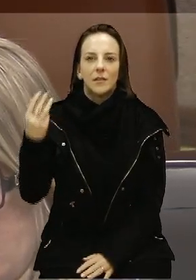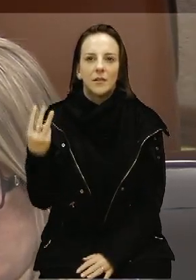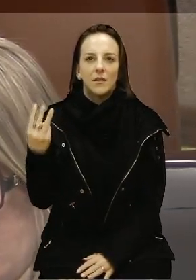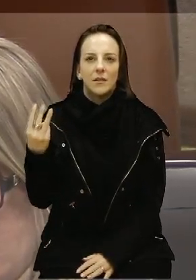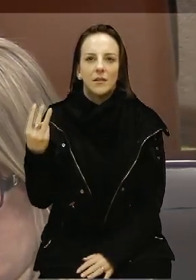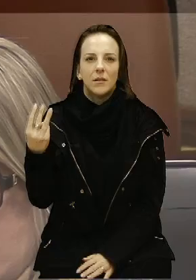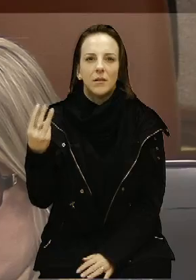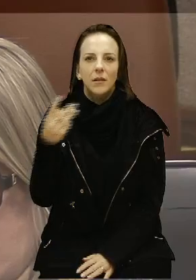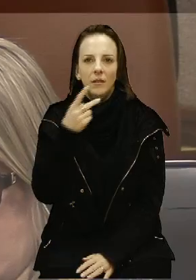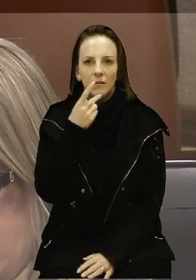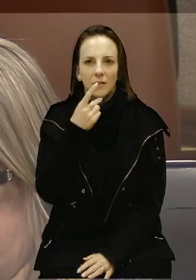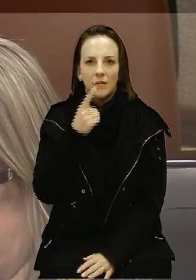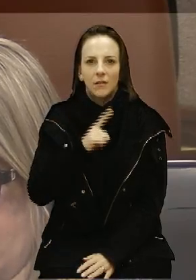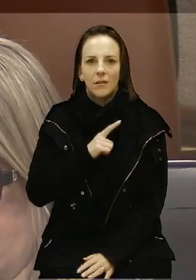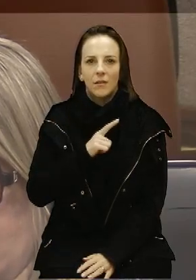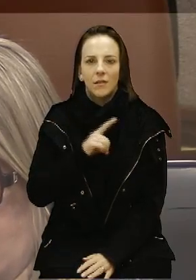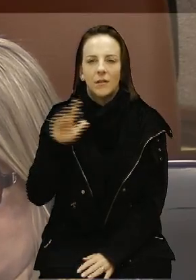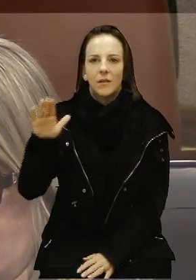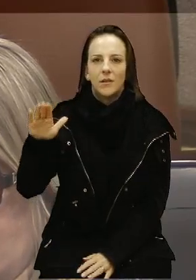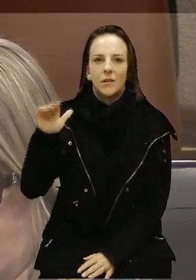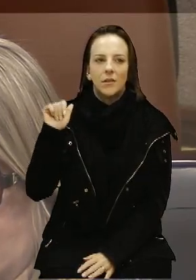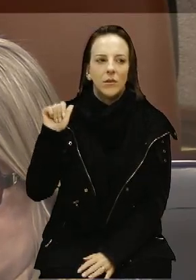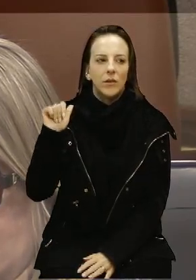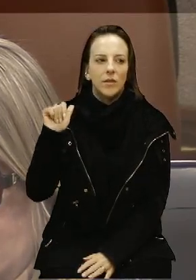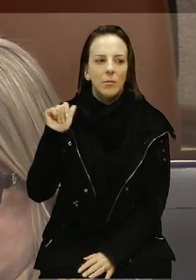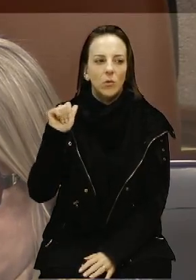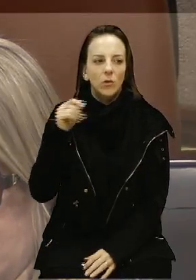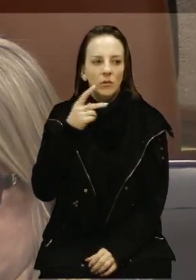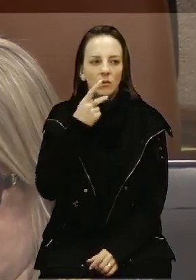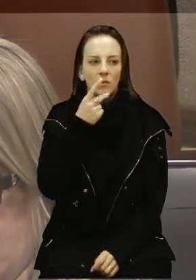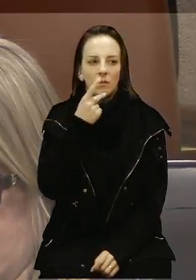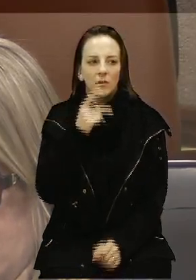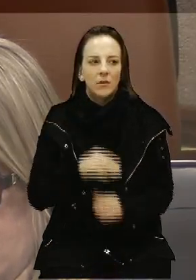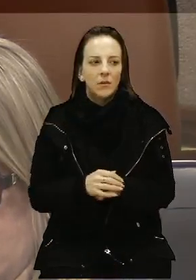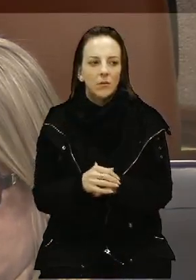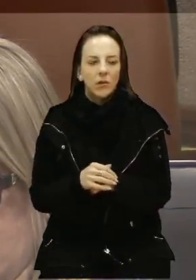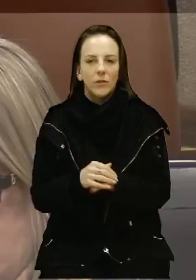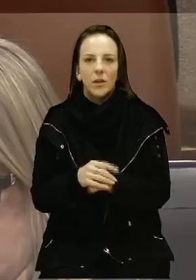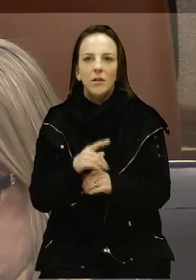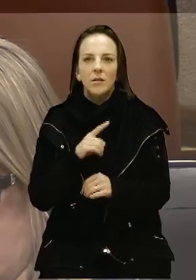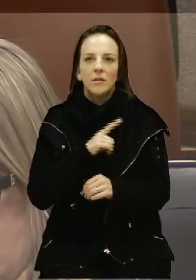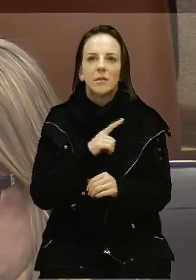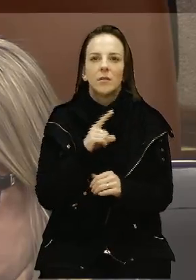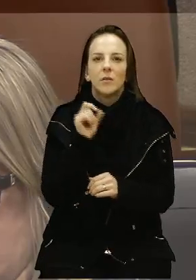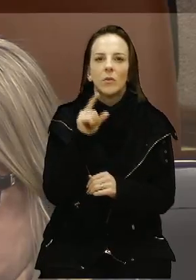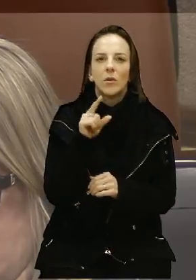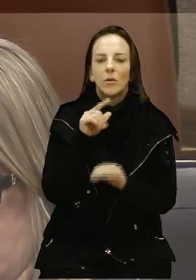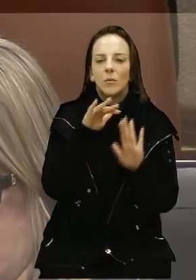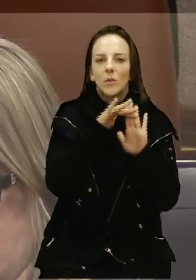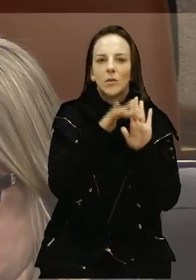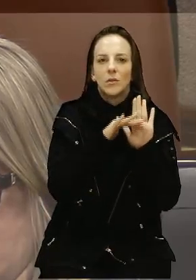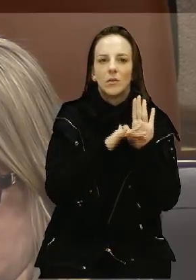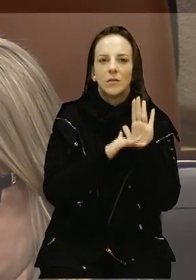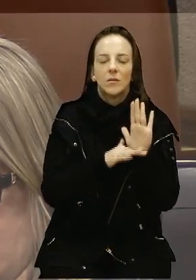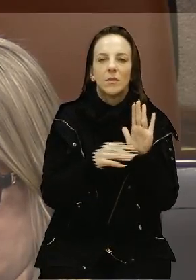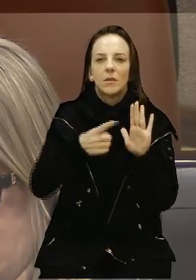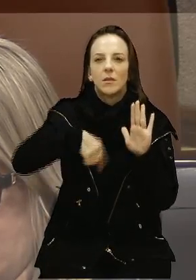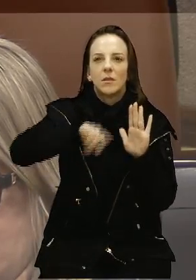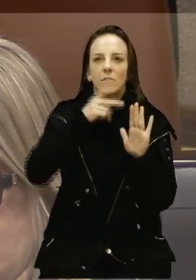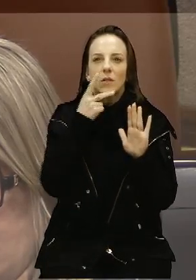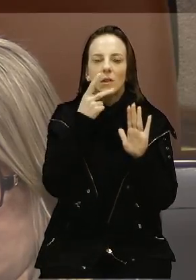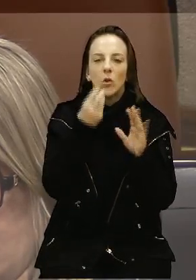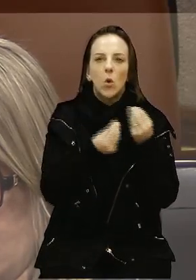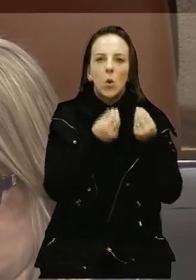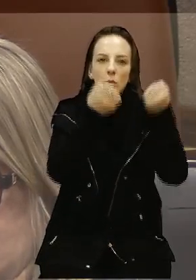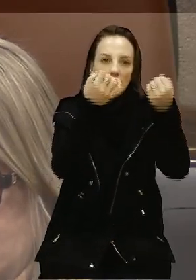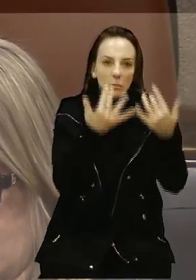193 e a gente aciona eles e a gente tem o atendimento. Então, qual que é o procedimento, como que a gente faz, como que eles fazem a prestação de